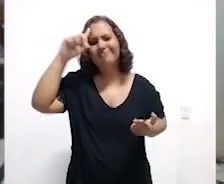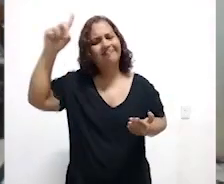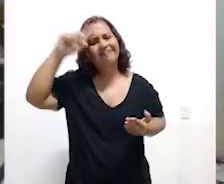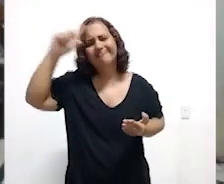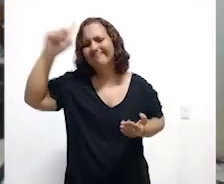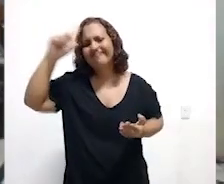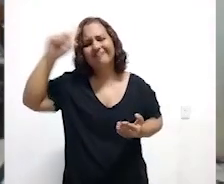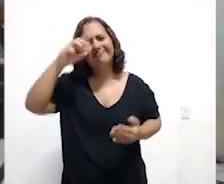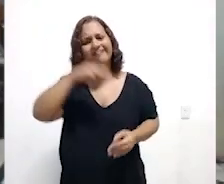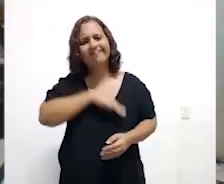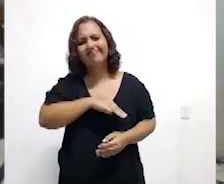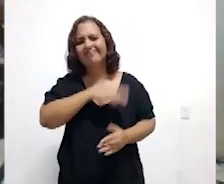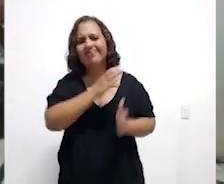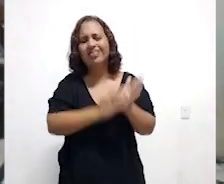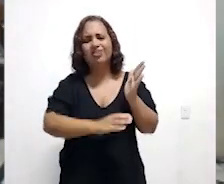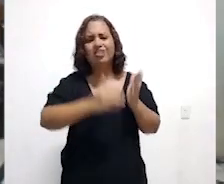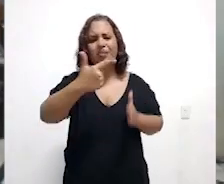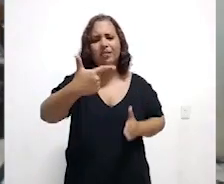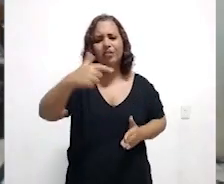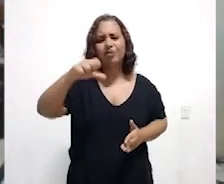Mateus 28, 20.